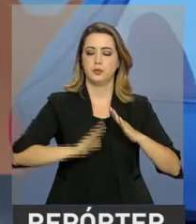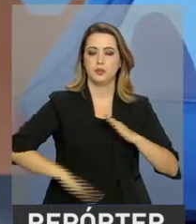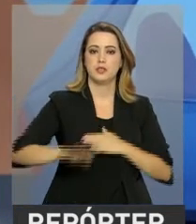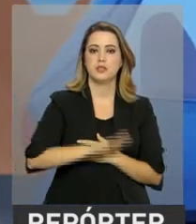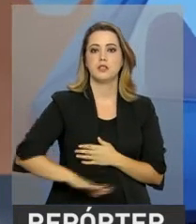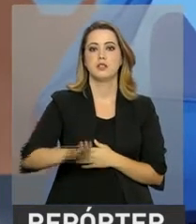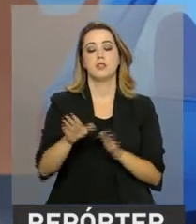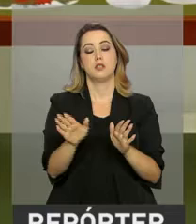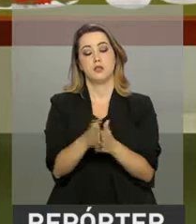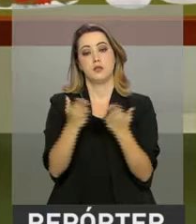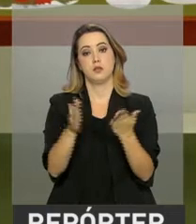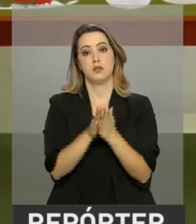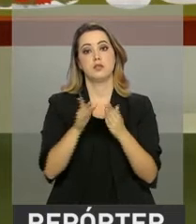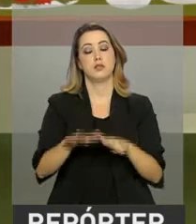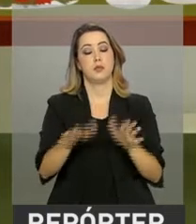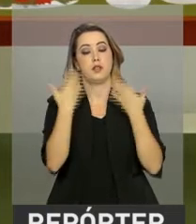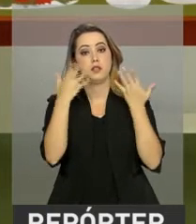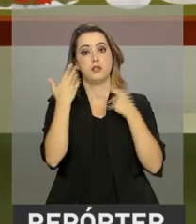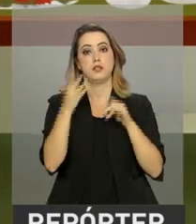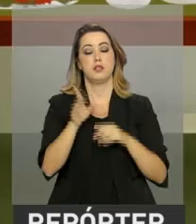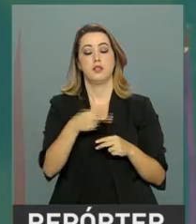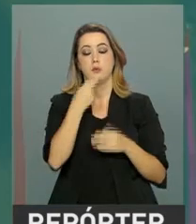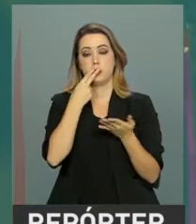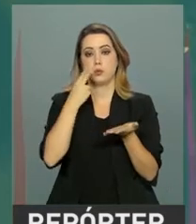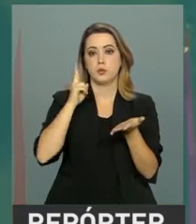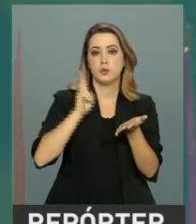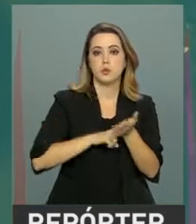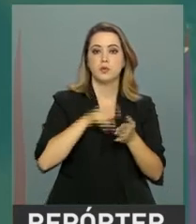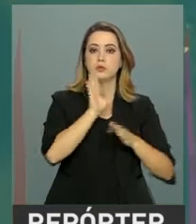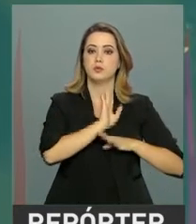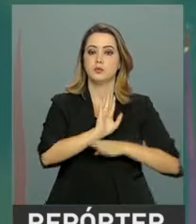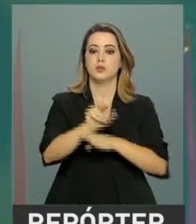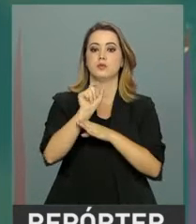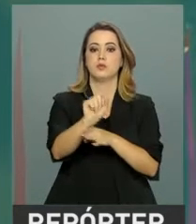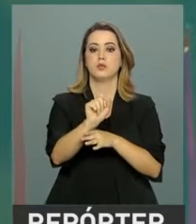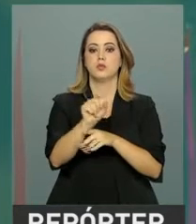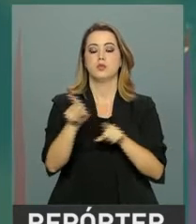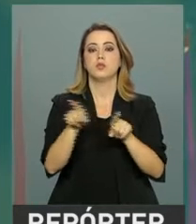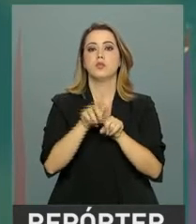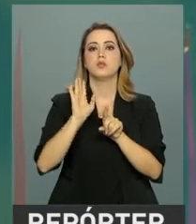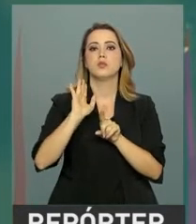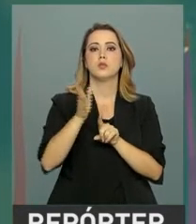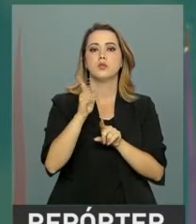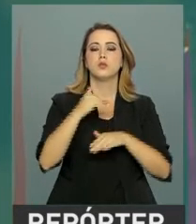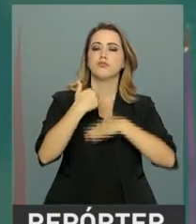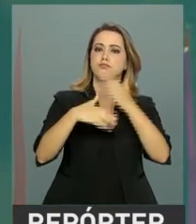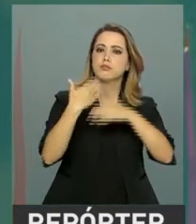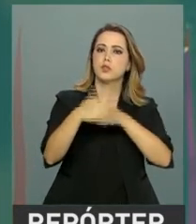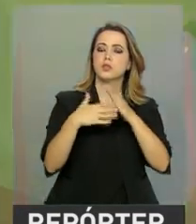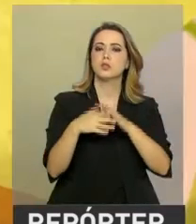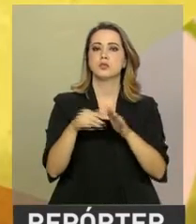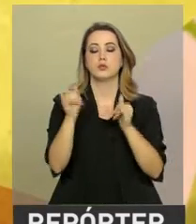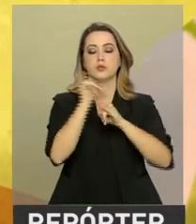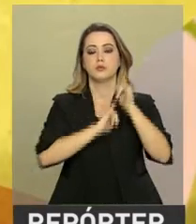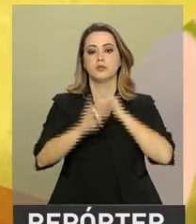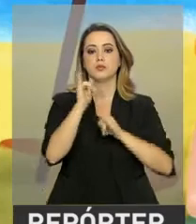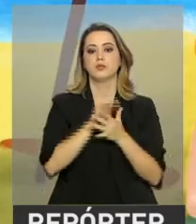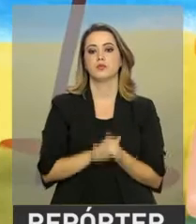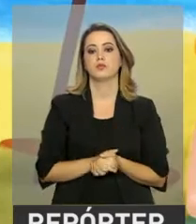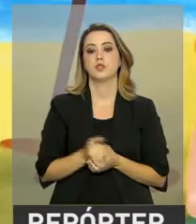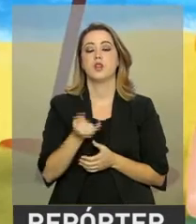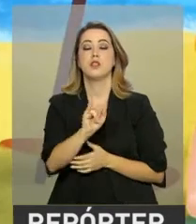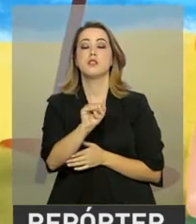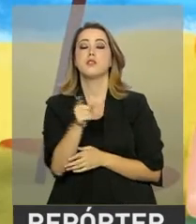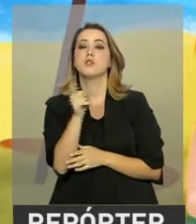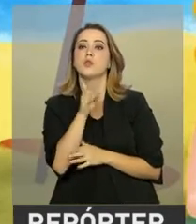de alegria, os Correios dão uma ajuda. O vídeo promocional da campanha já circula na internet. Se você não